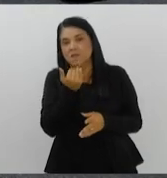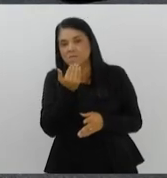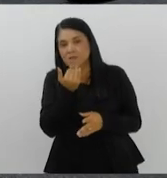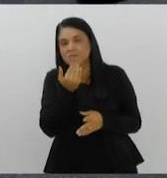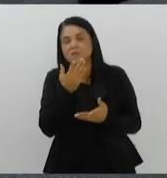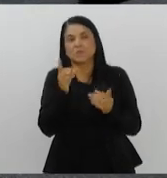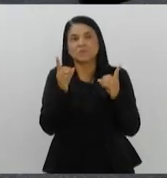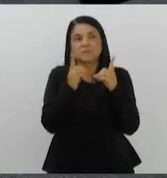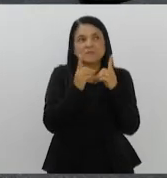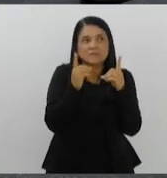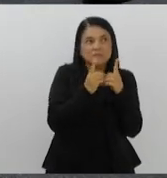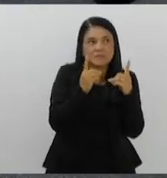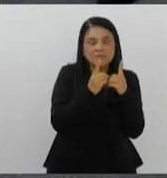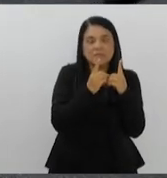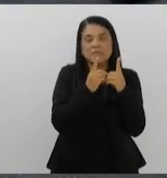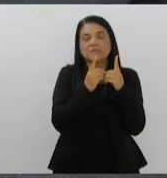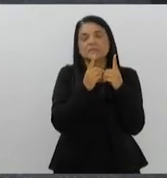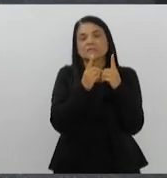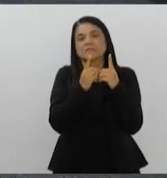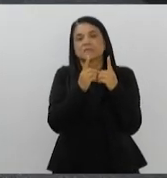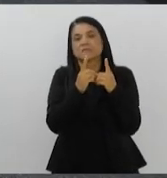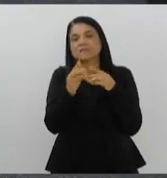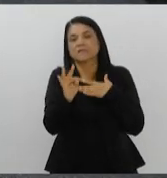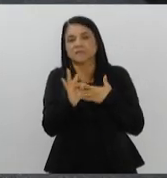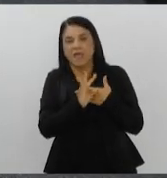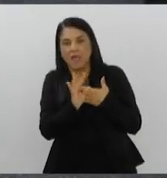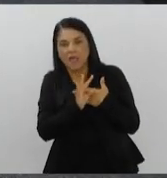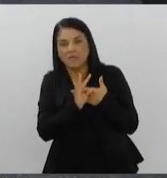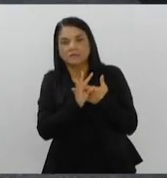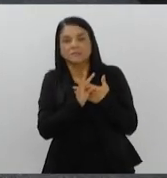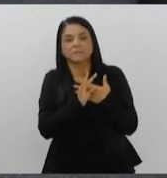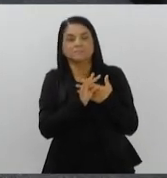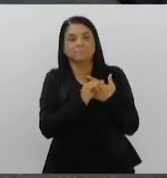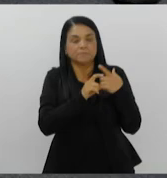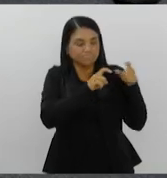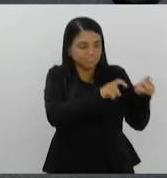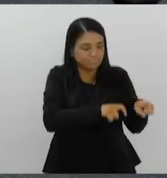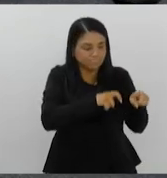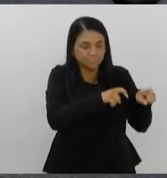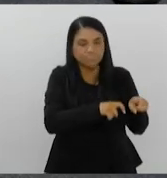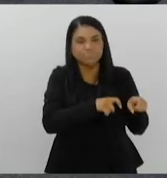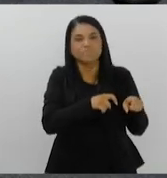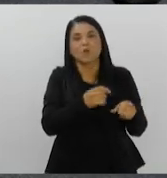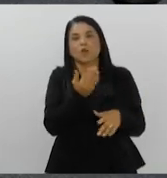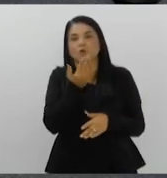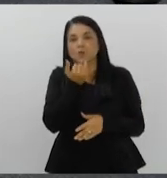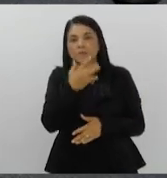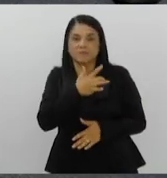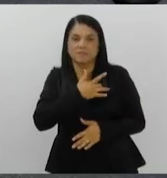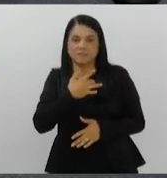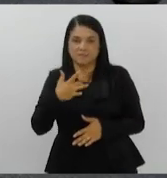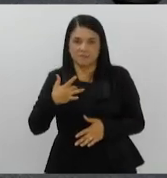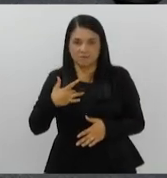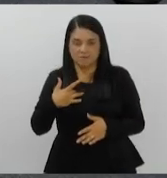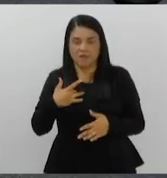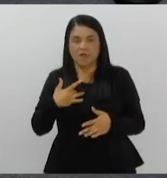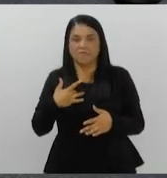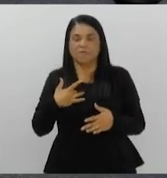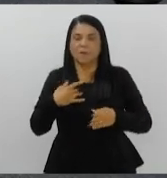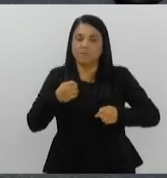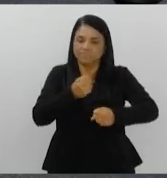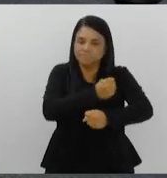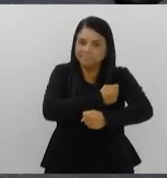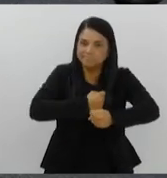assistência técnica, tem as condições de produzir a comida saudável para chegar nas cozinhas que vão